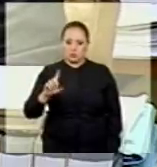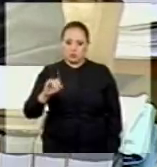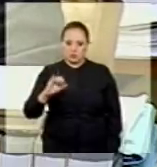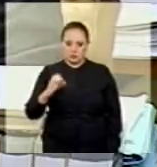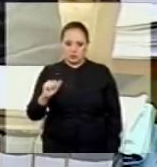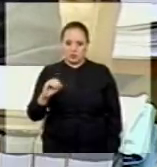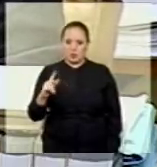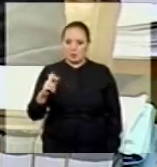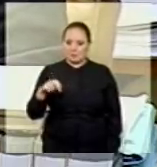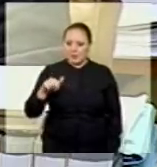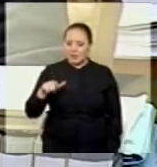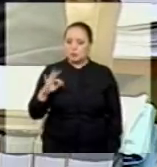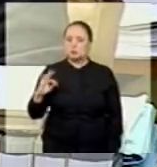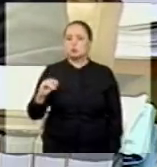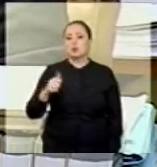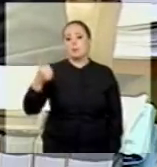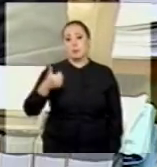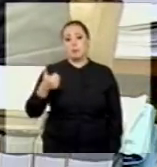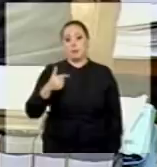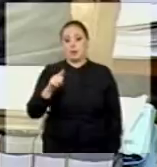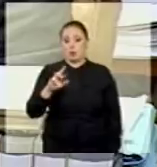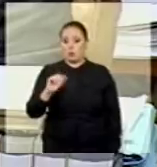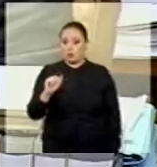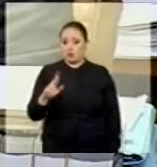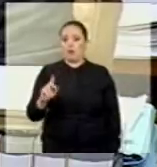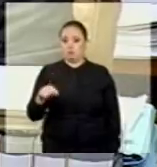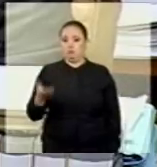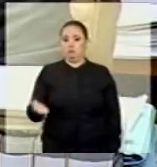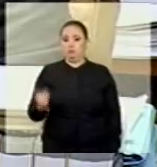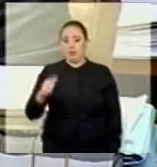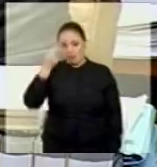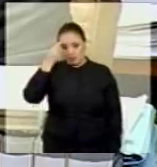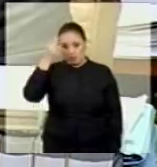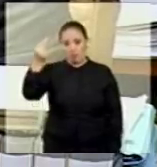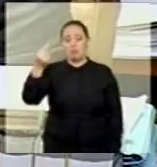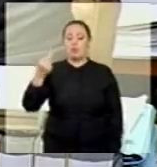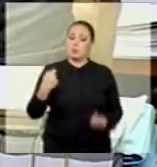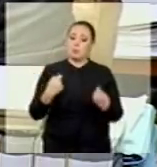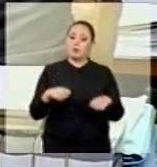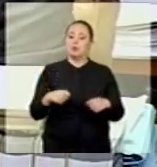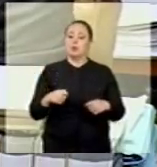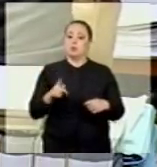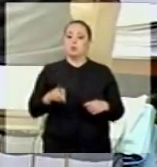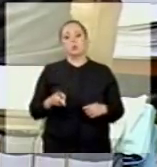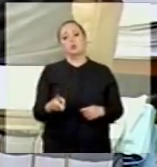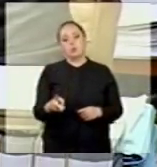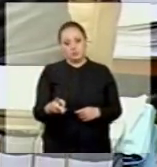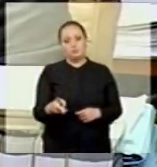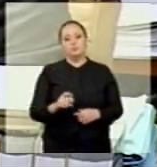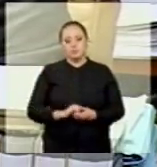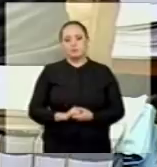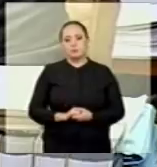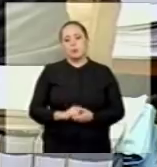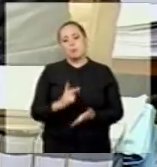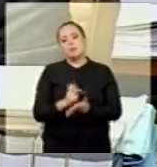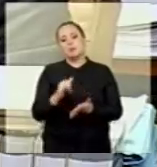de primeiro grau. No fundo, no fundo, essa há de ser a ideia que deve prevalecer, embora a